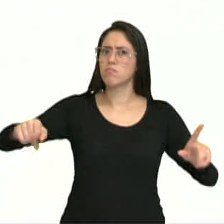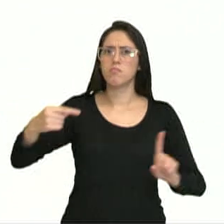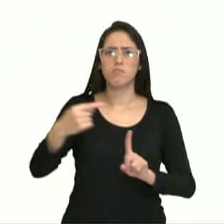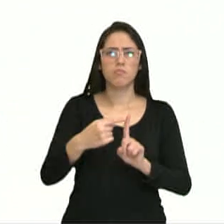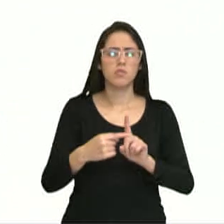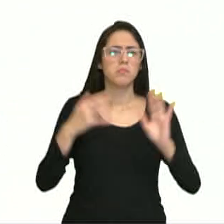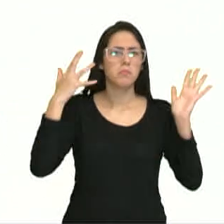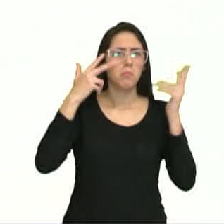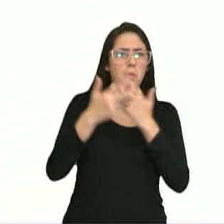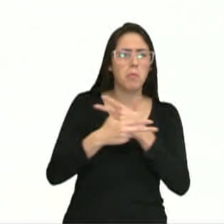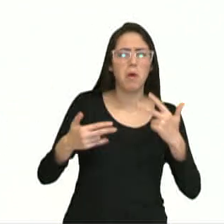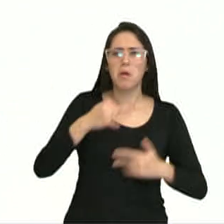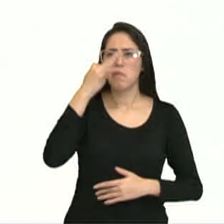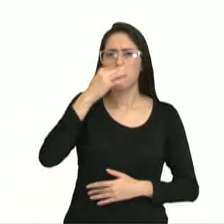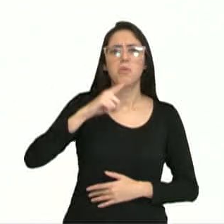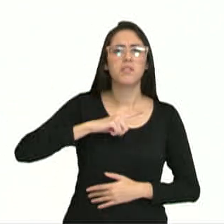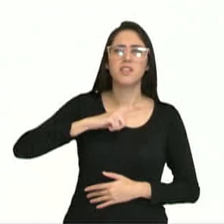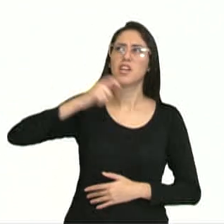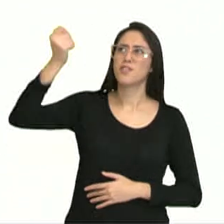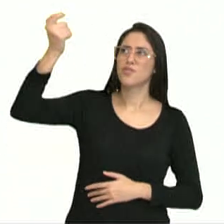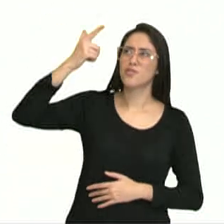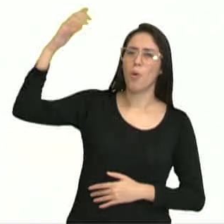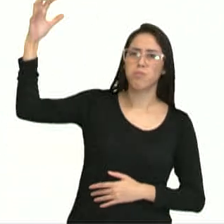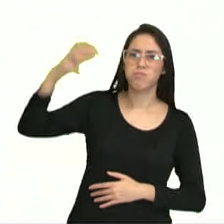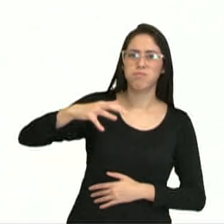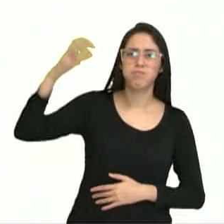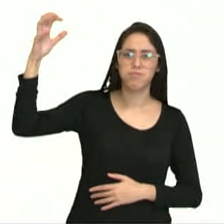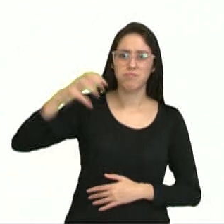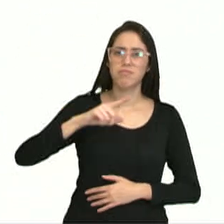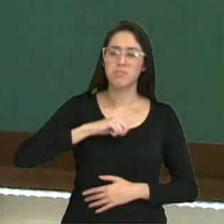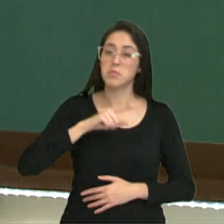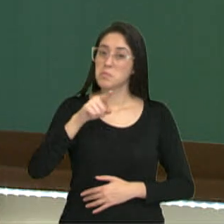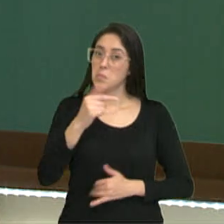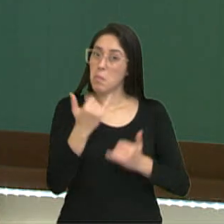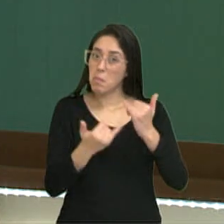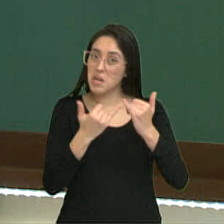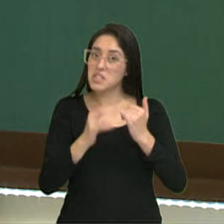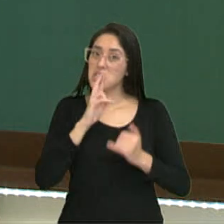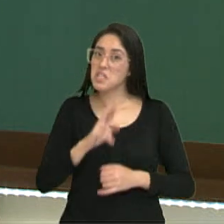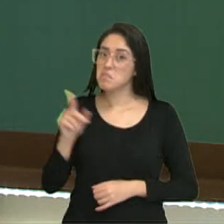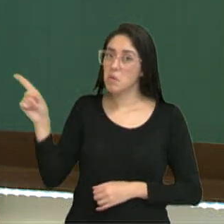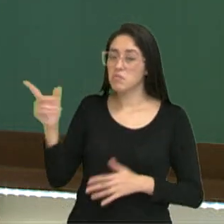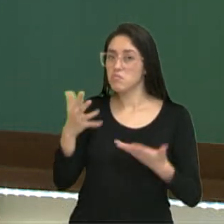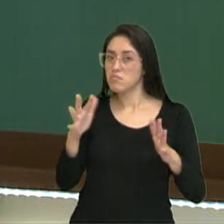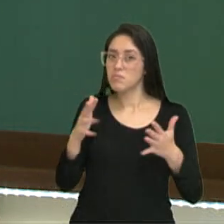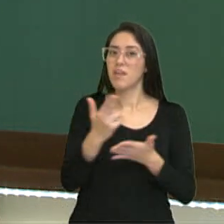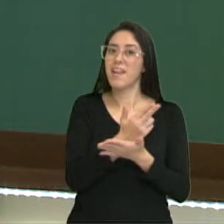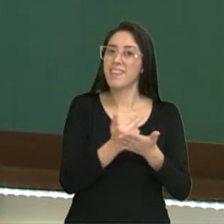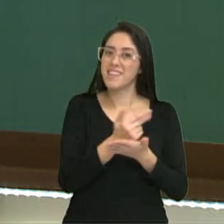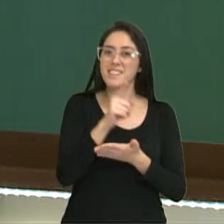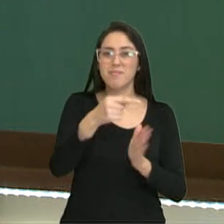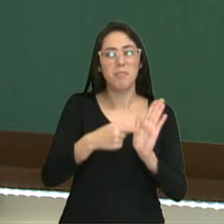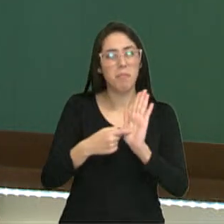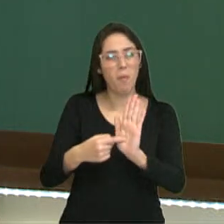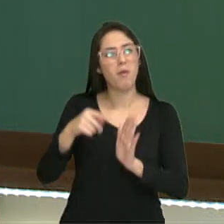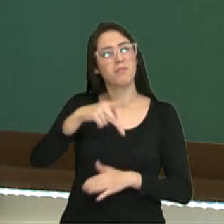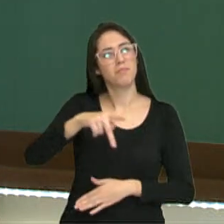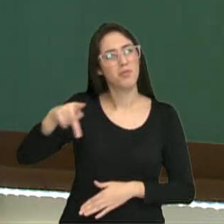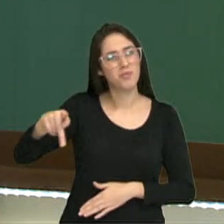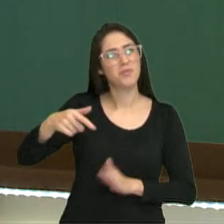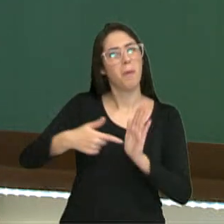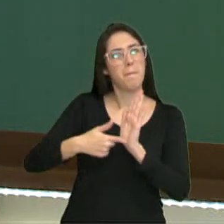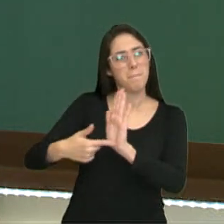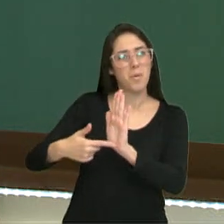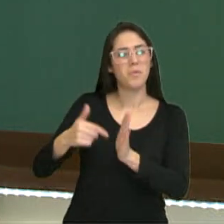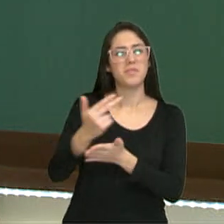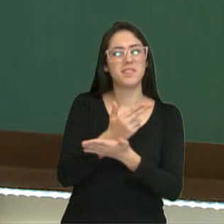grande quantidade de luz solar. Espero que esteja aí parecidinha as nossas respostas e o seu desenho mostre aí para o seu professor, tá?